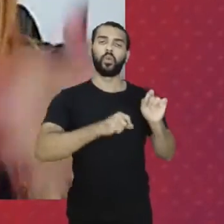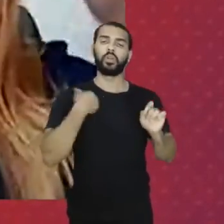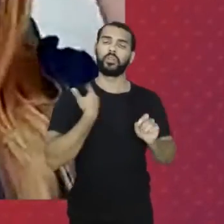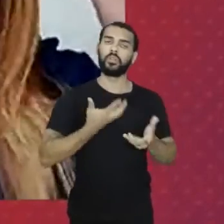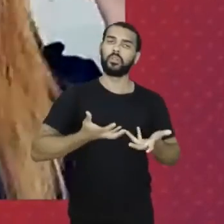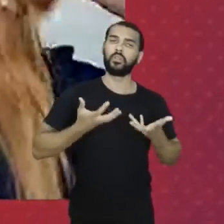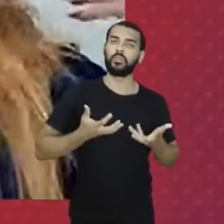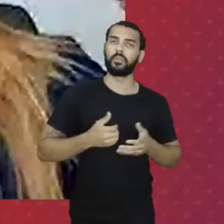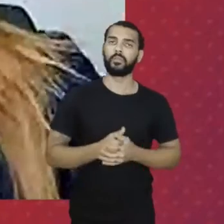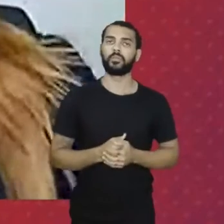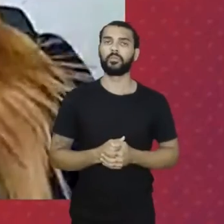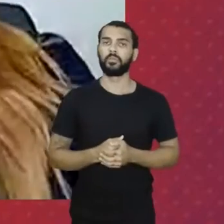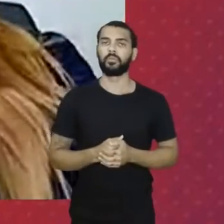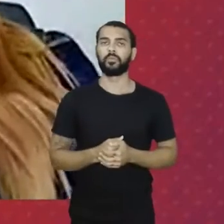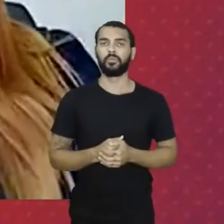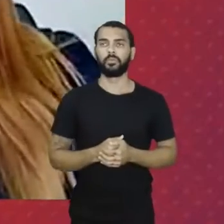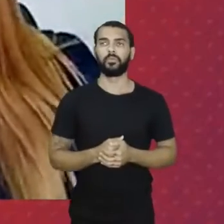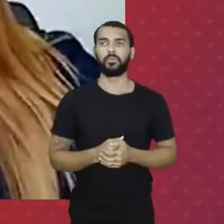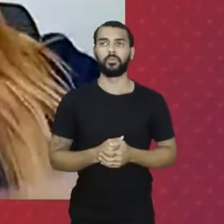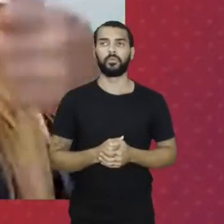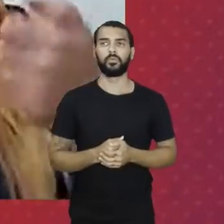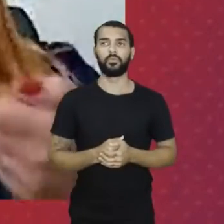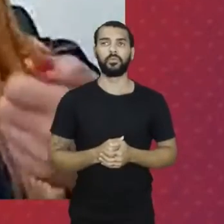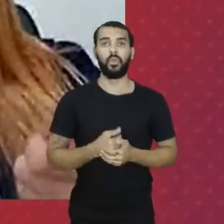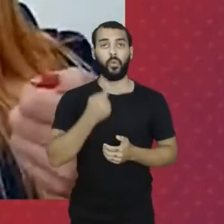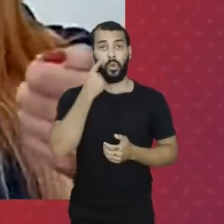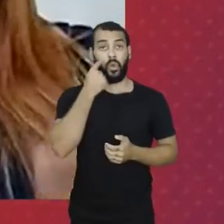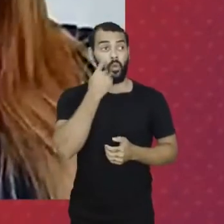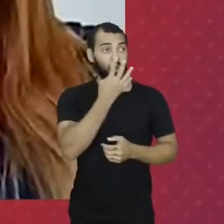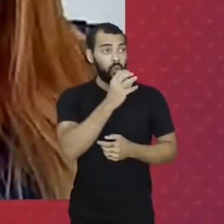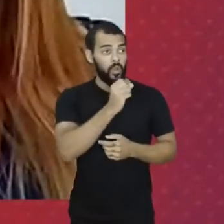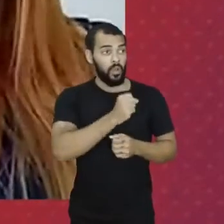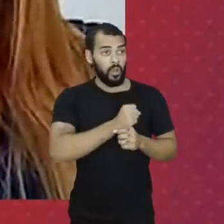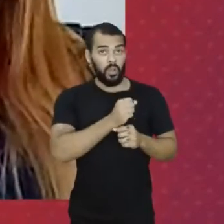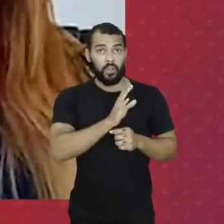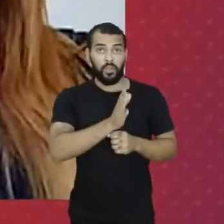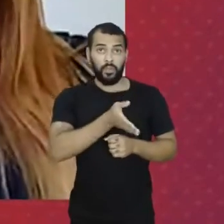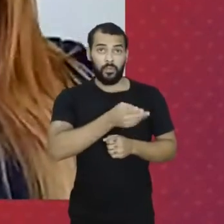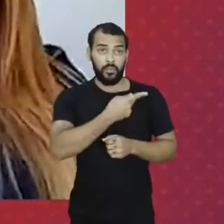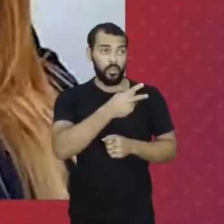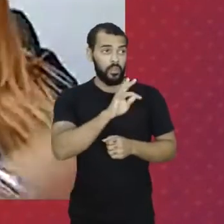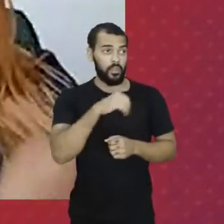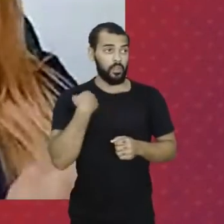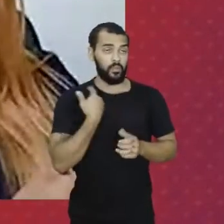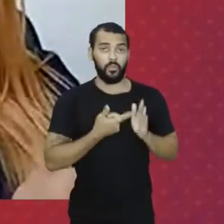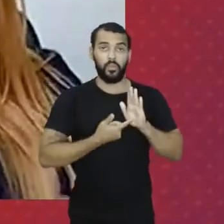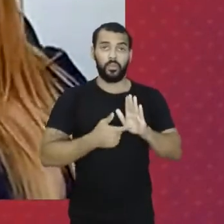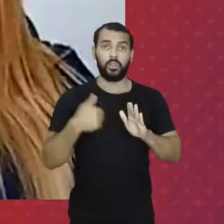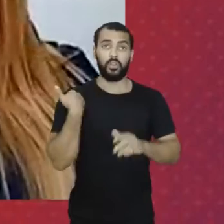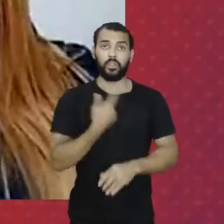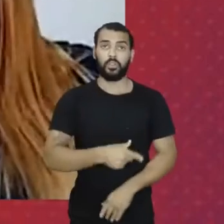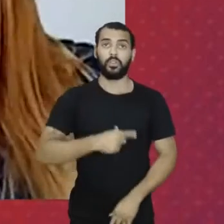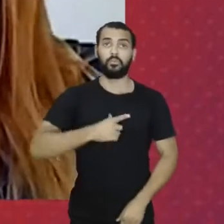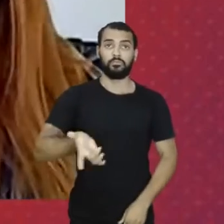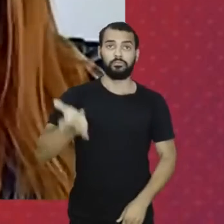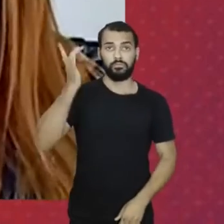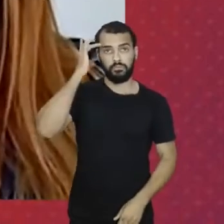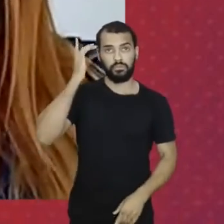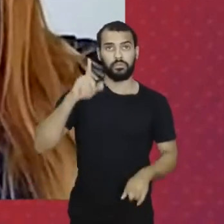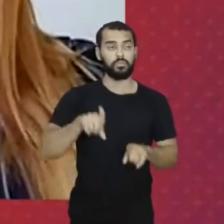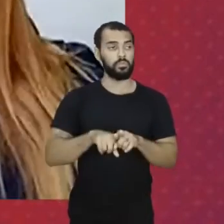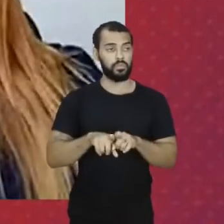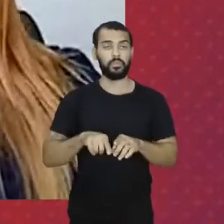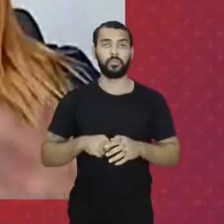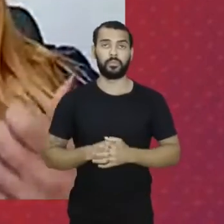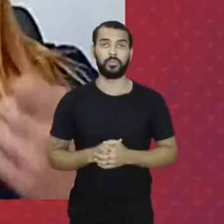isso. Nesses 43 anos do PT, a gente mostra a nossa maturidade. E a gente mostra que os últimos baques nos ensinaram